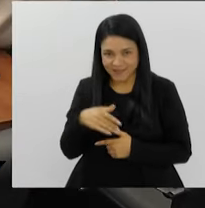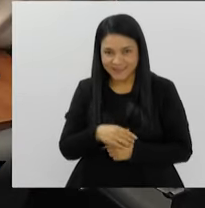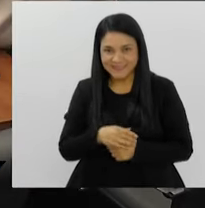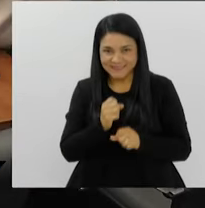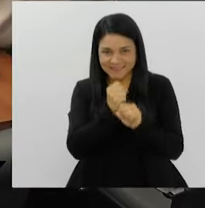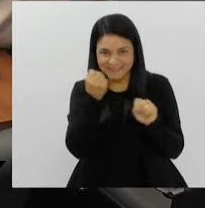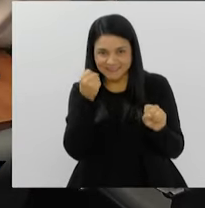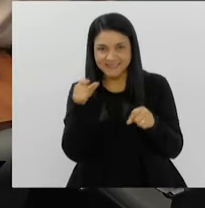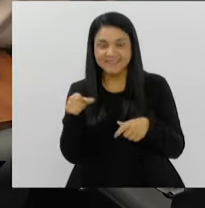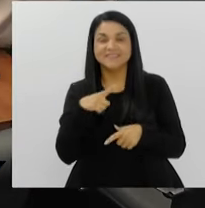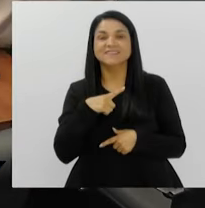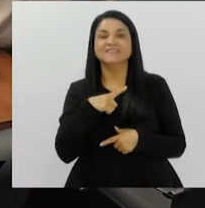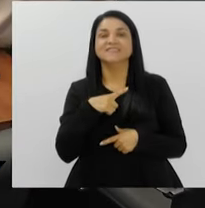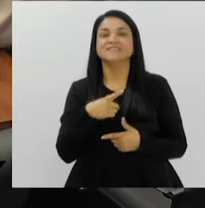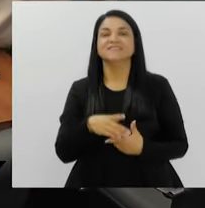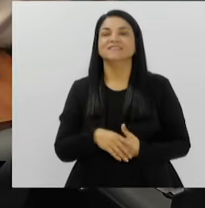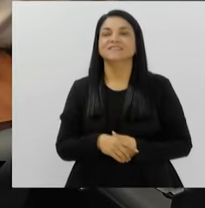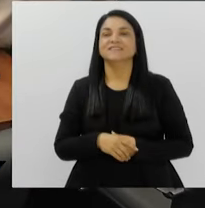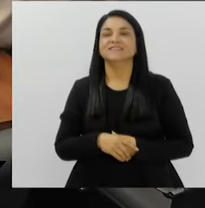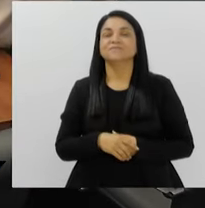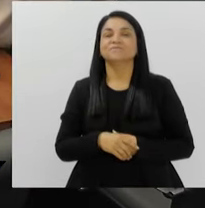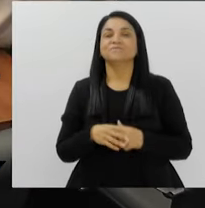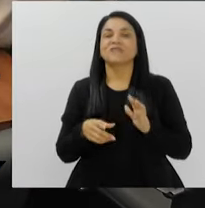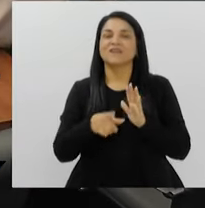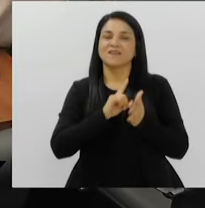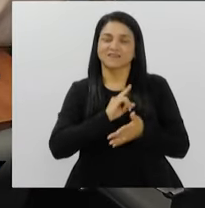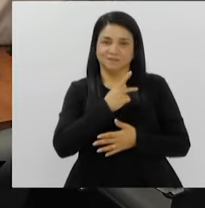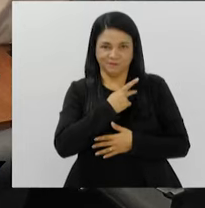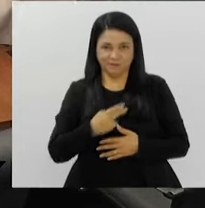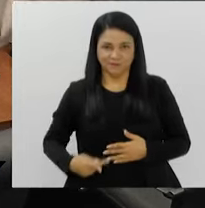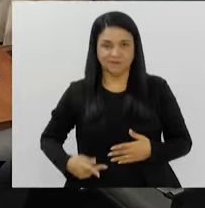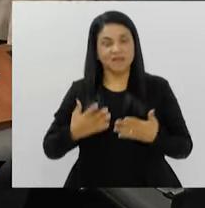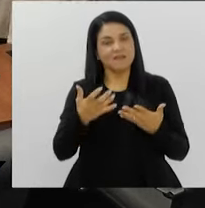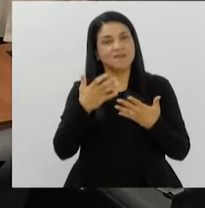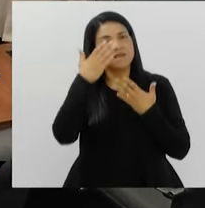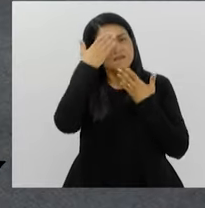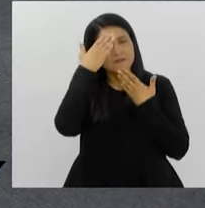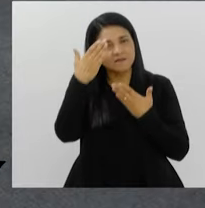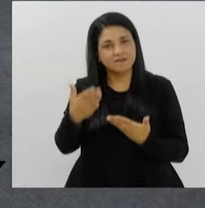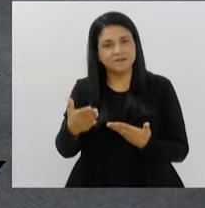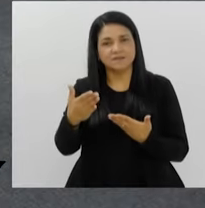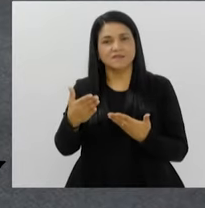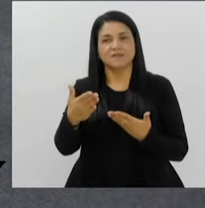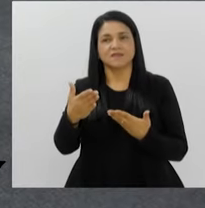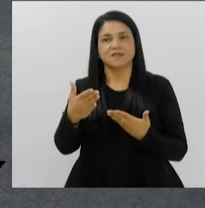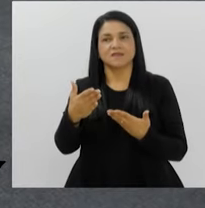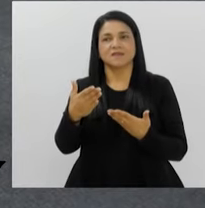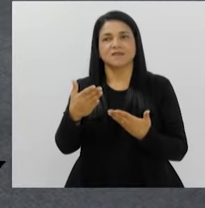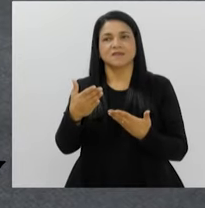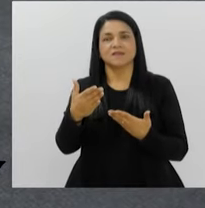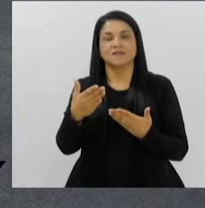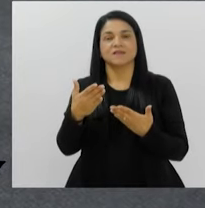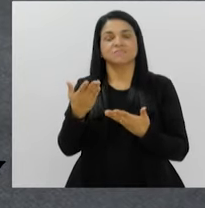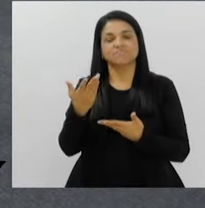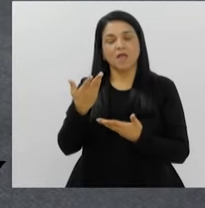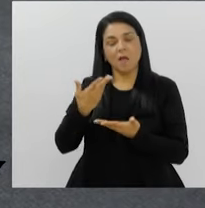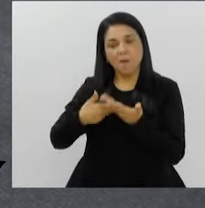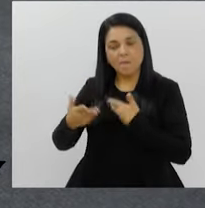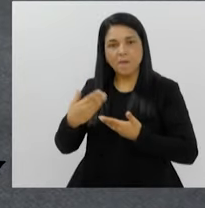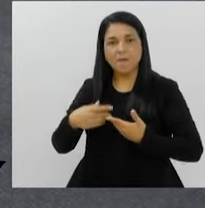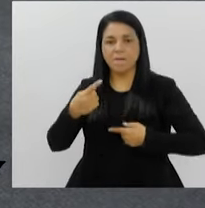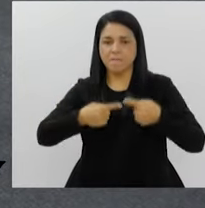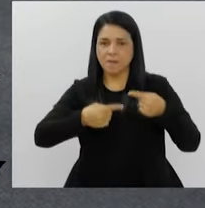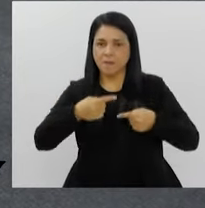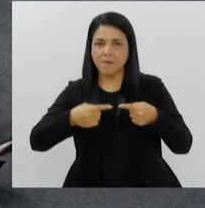Som. Senhora Presidenta, eu queria, antes de mais nada, agradecer também a interlocução com o deputado Carlos